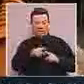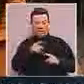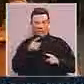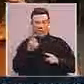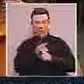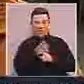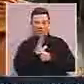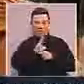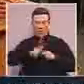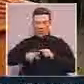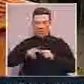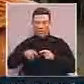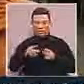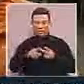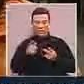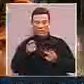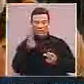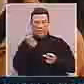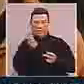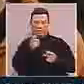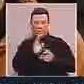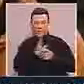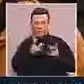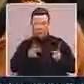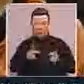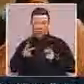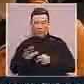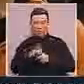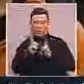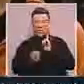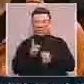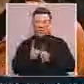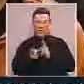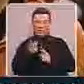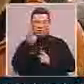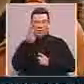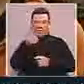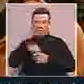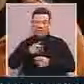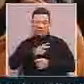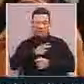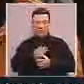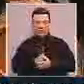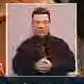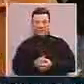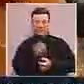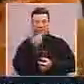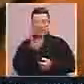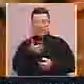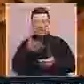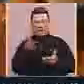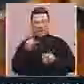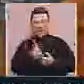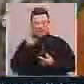de reportagens e de pequenos segmentos sobre o que é a vida na universidade. Obrigada, Paulo.